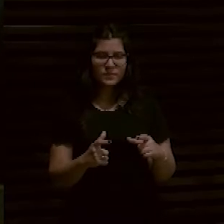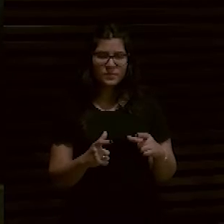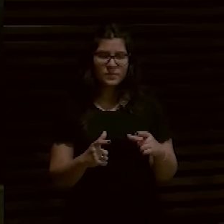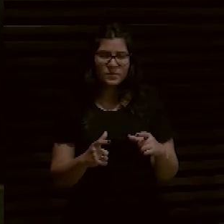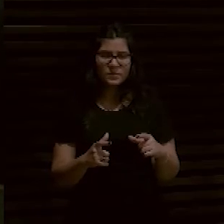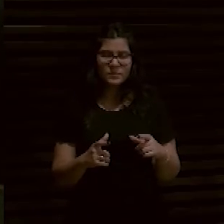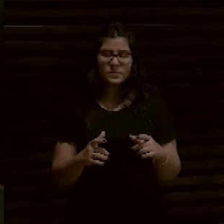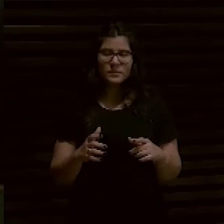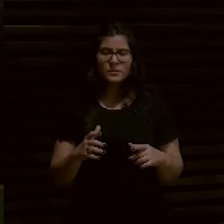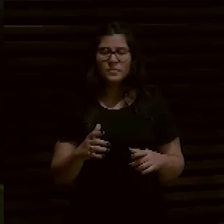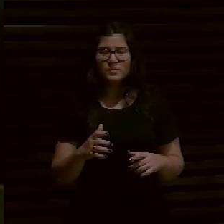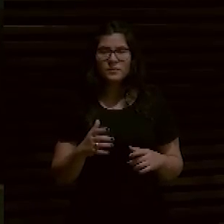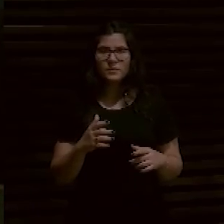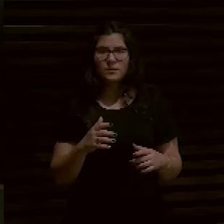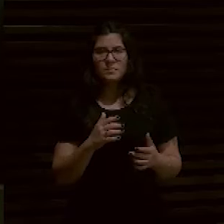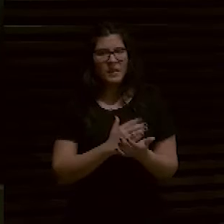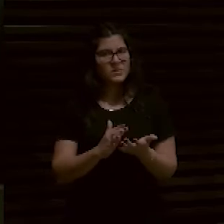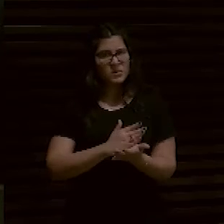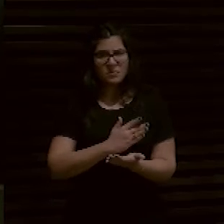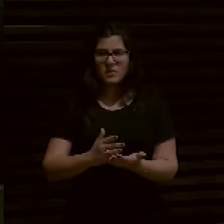o meio termo diante de Deus.